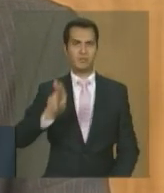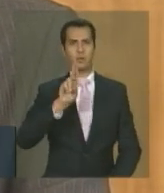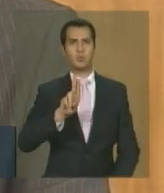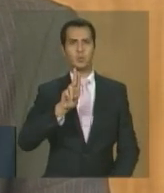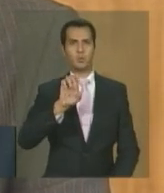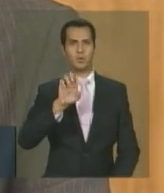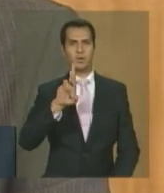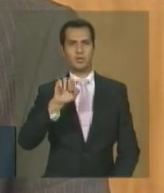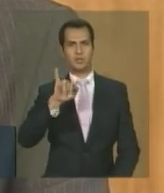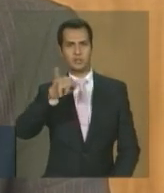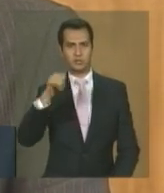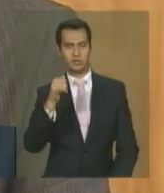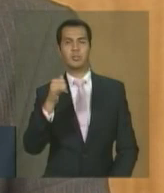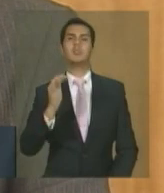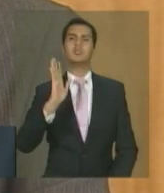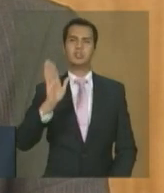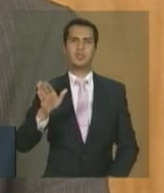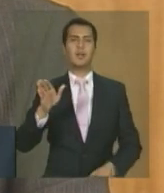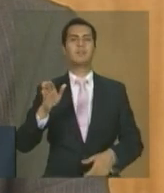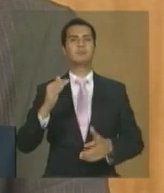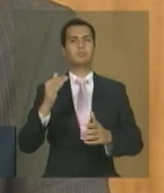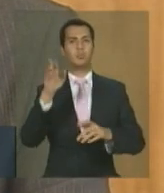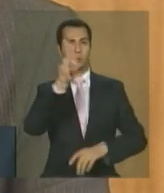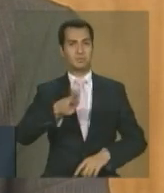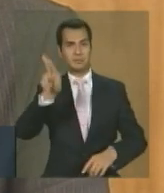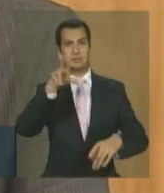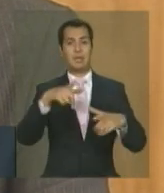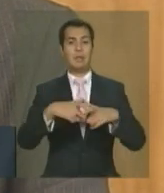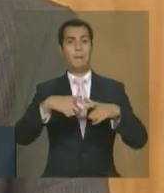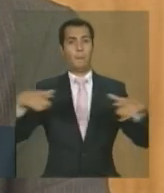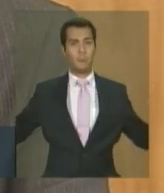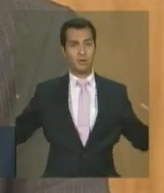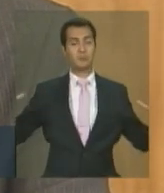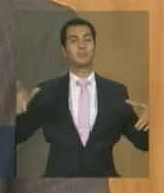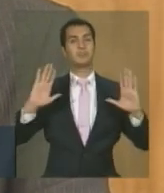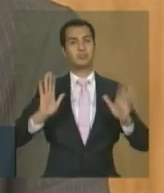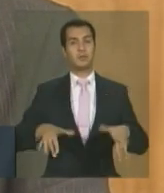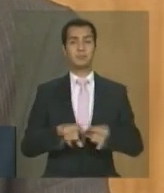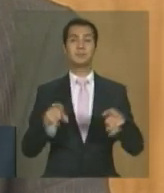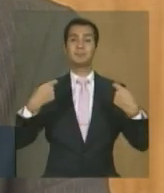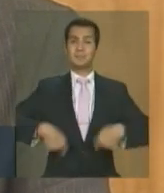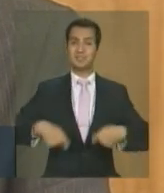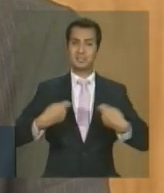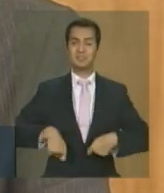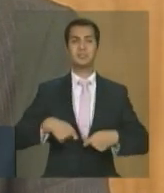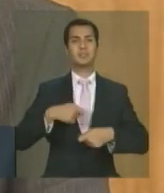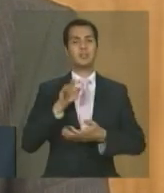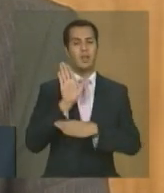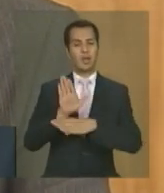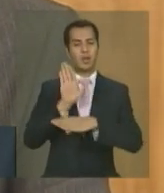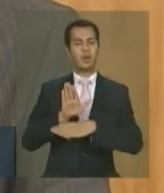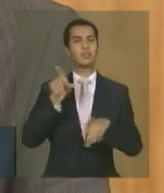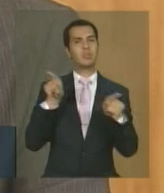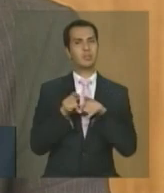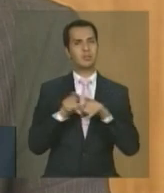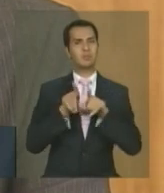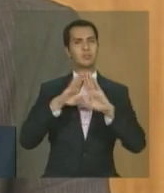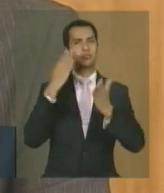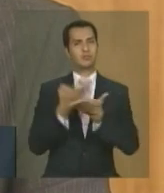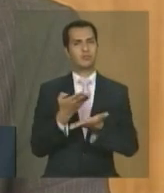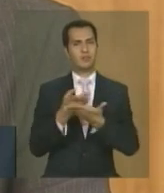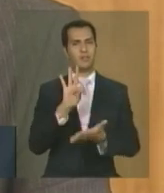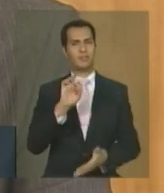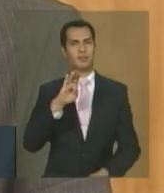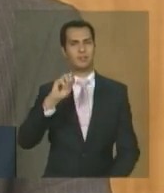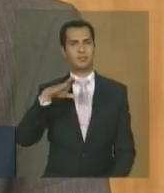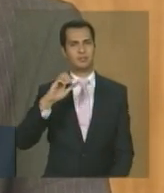Resende, mas precisa de mais apoio no ensino técnico profissionalizante. Está